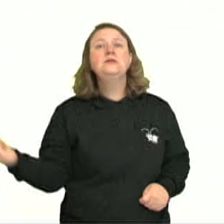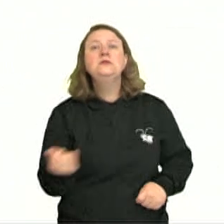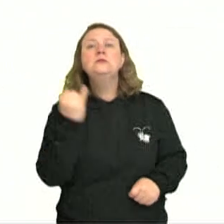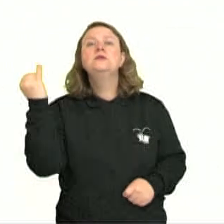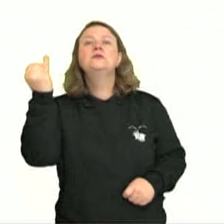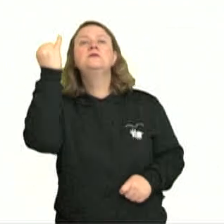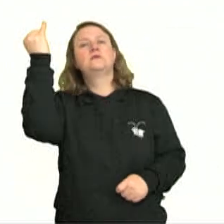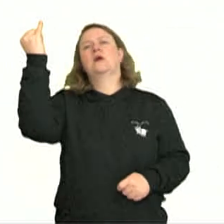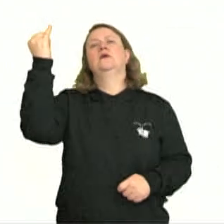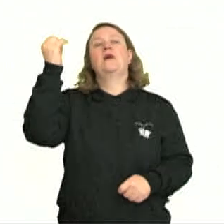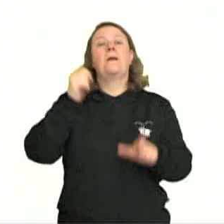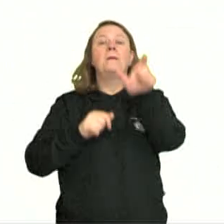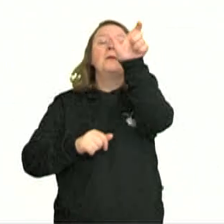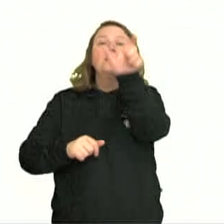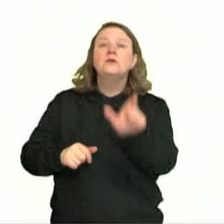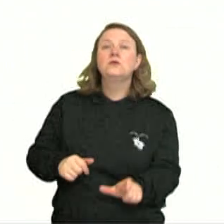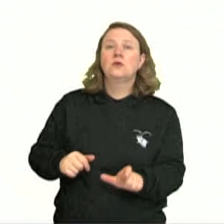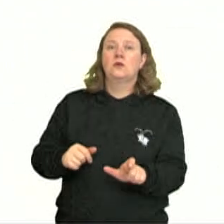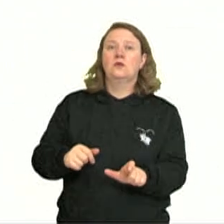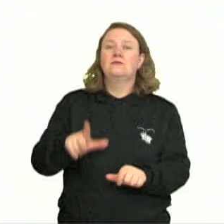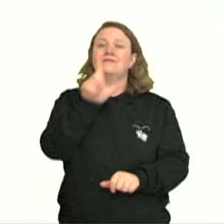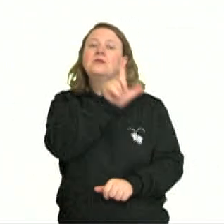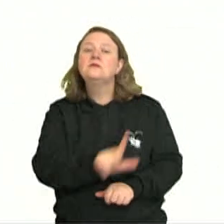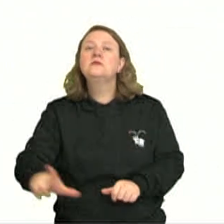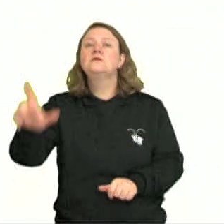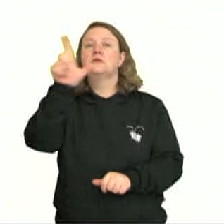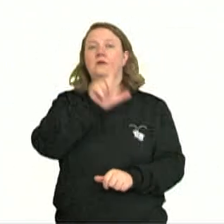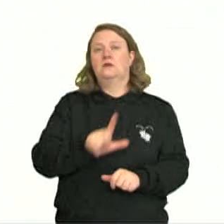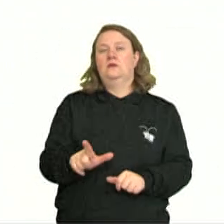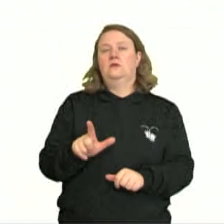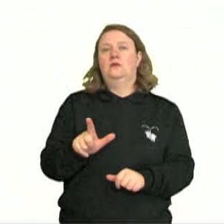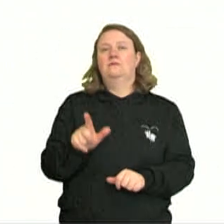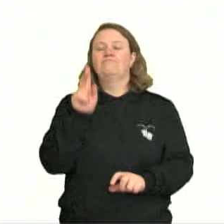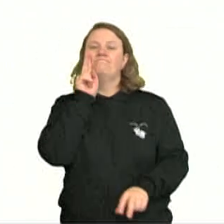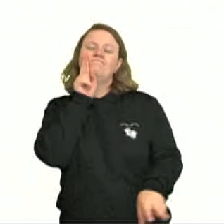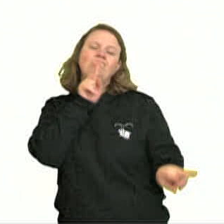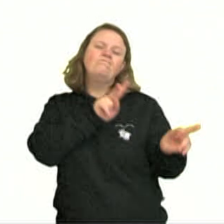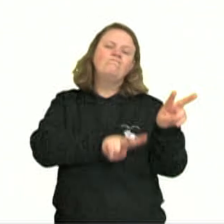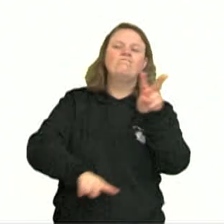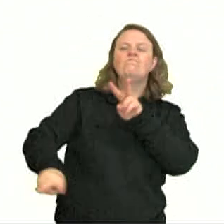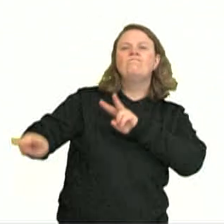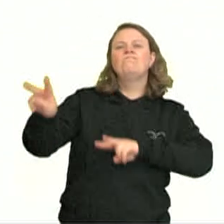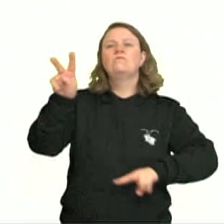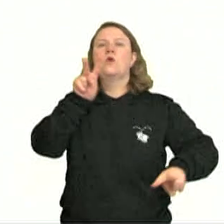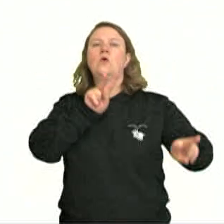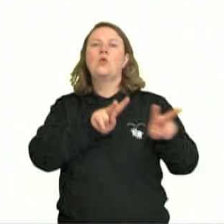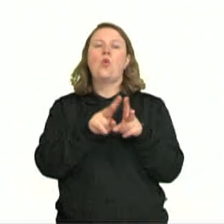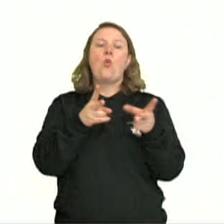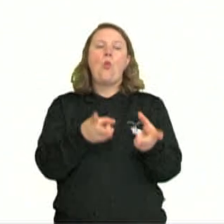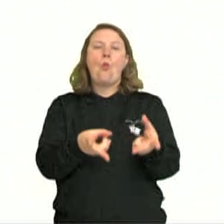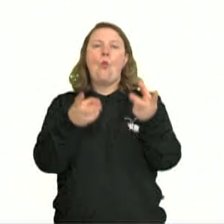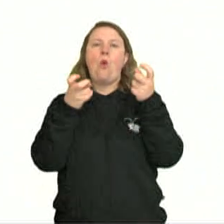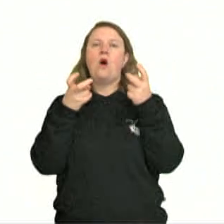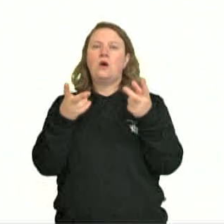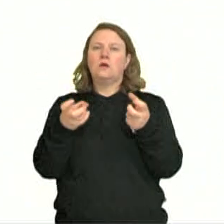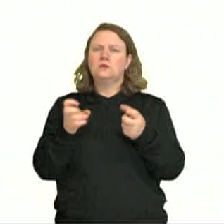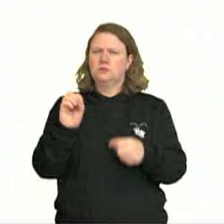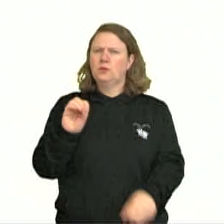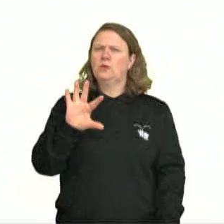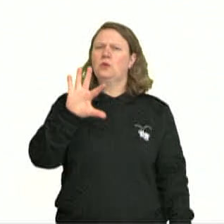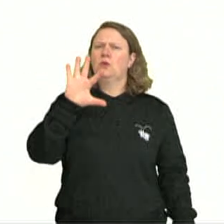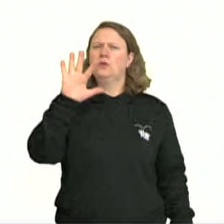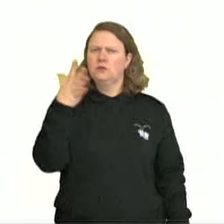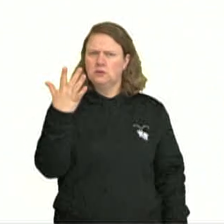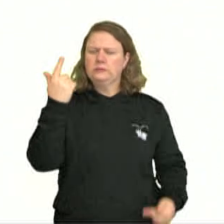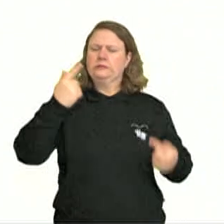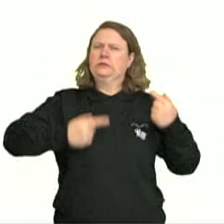fundamental, sem dúvida nenhuma, né? Ela lança um olhar, inclusive, sobre um fato polêmico na nossa história, né? Mais